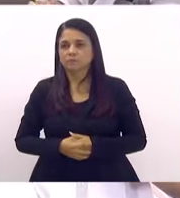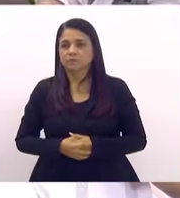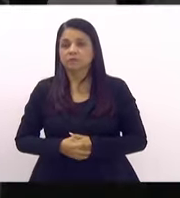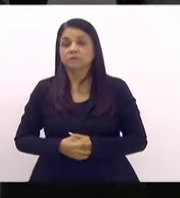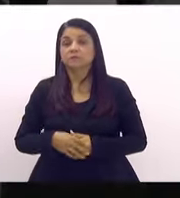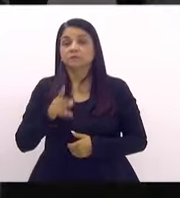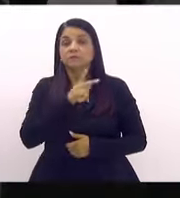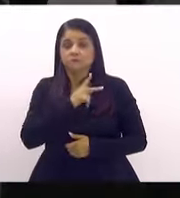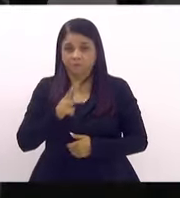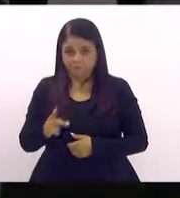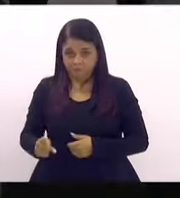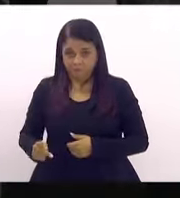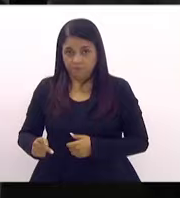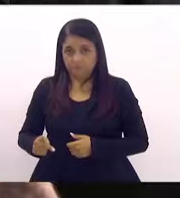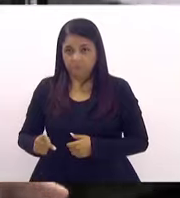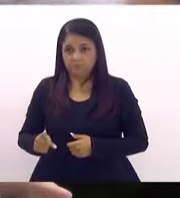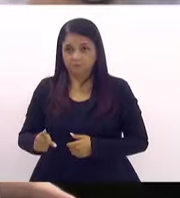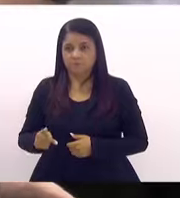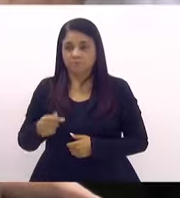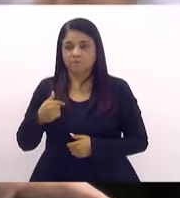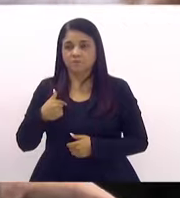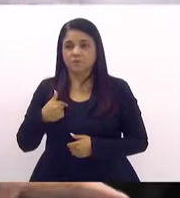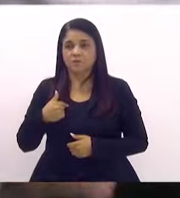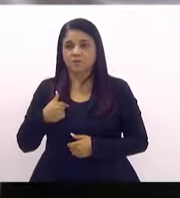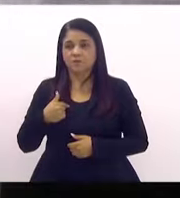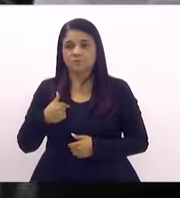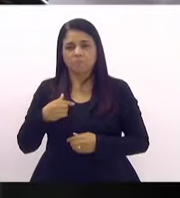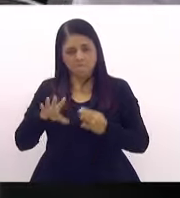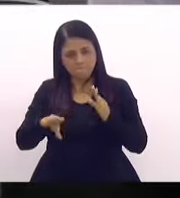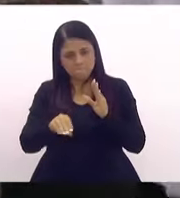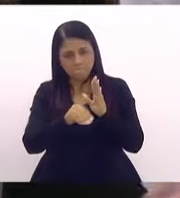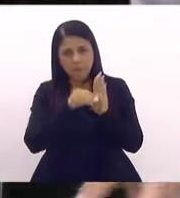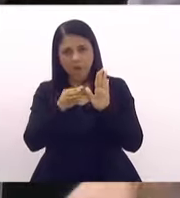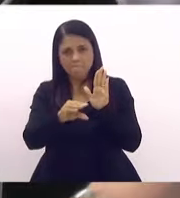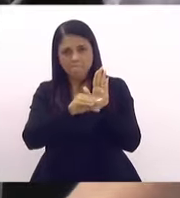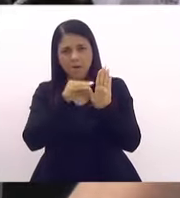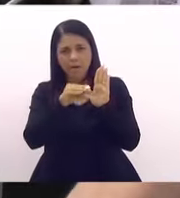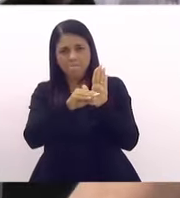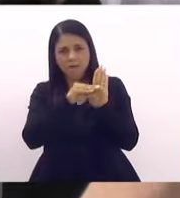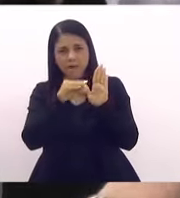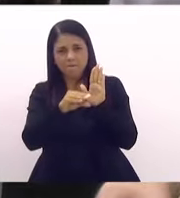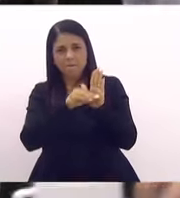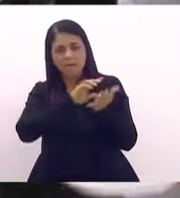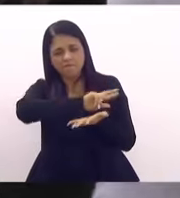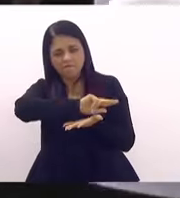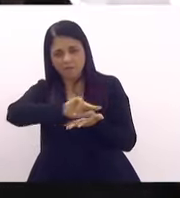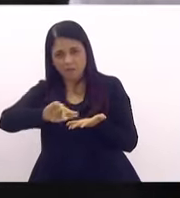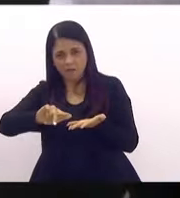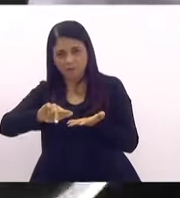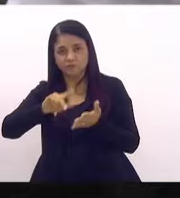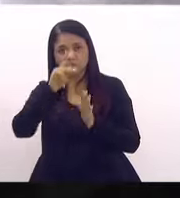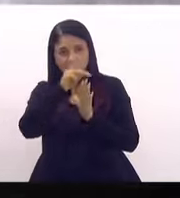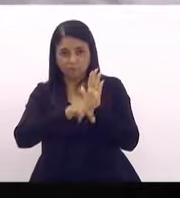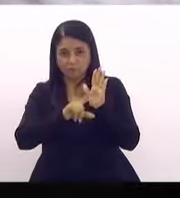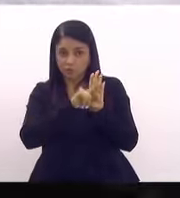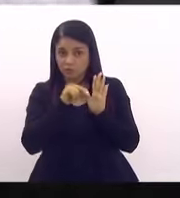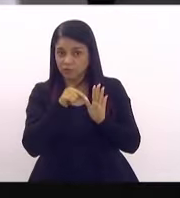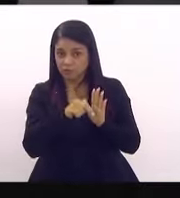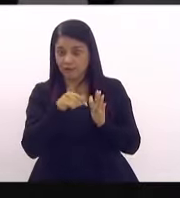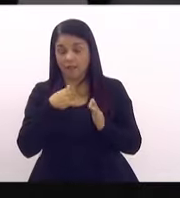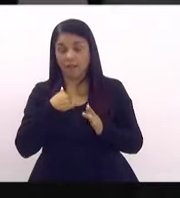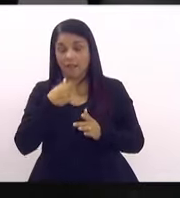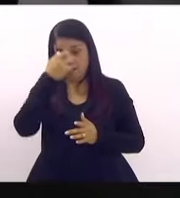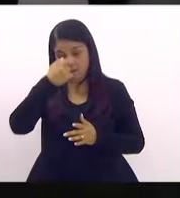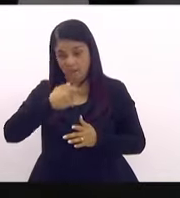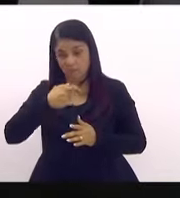presidente, eu fiz uma pilha de emendas nesse projeto de lei, mas quem sou eu para